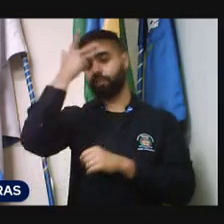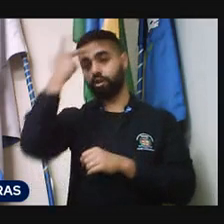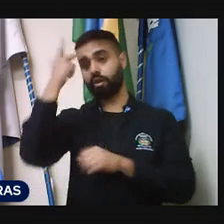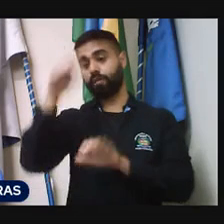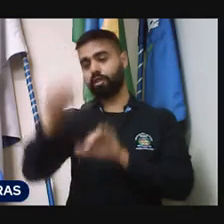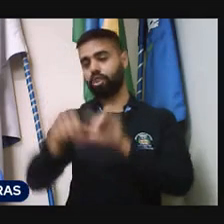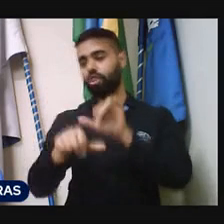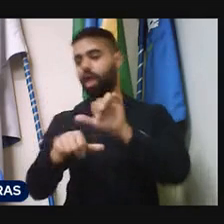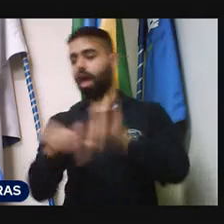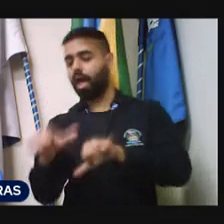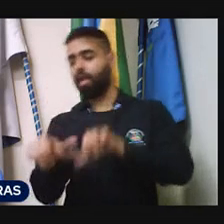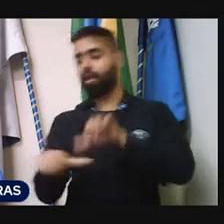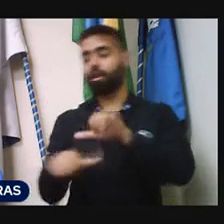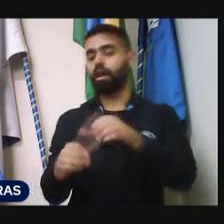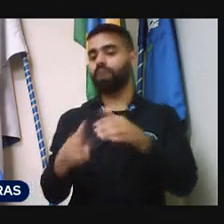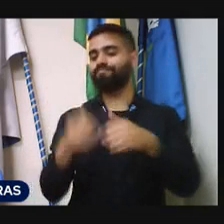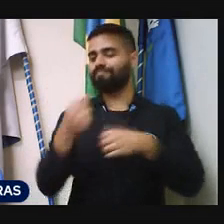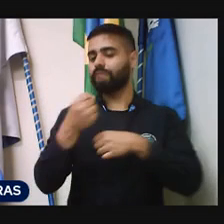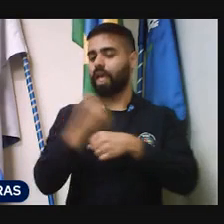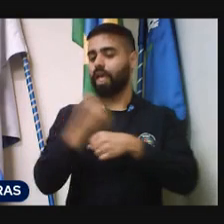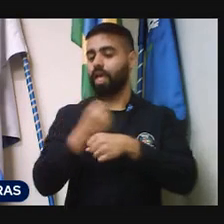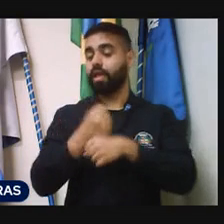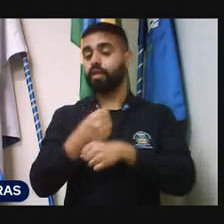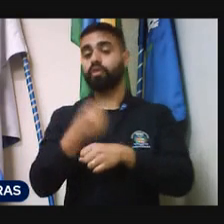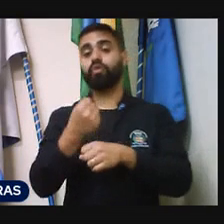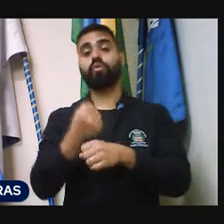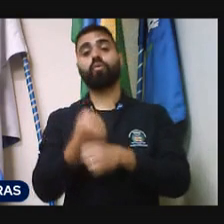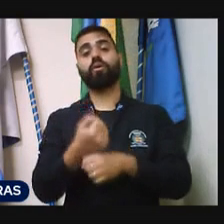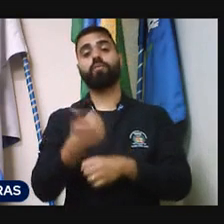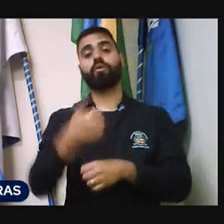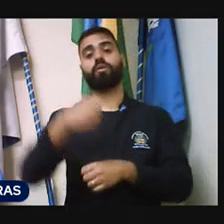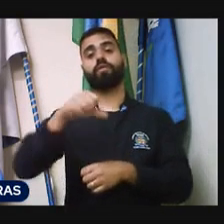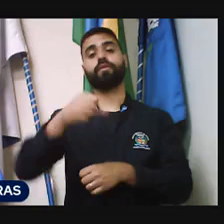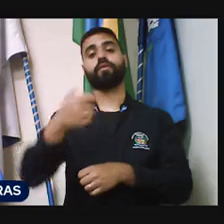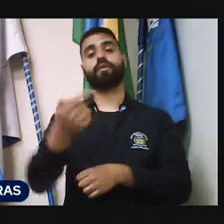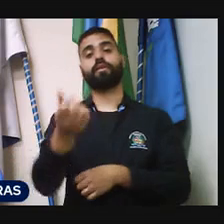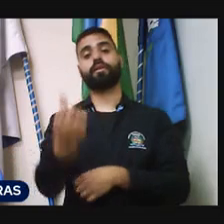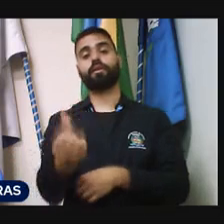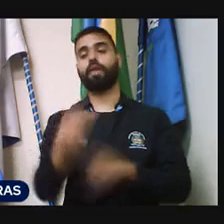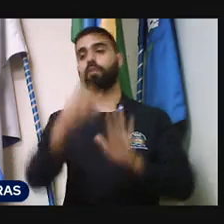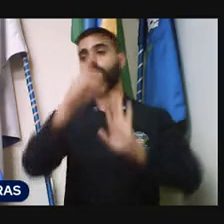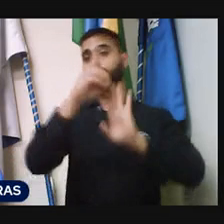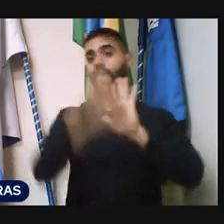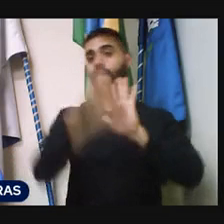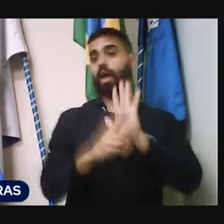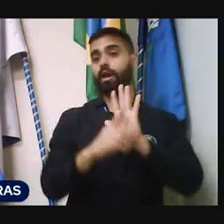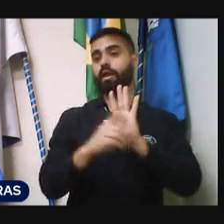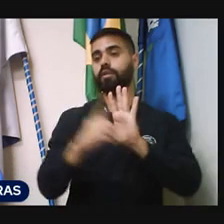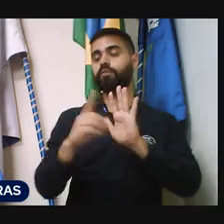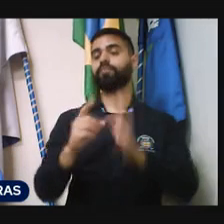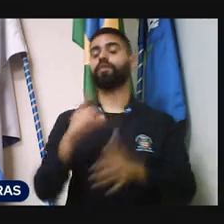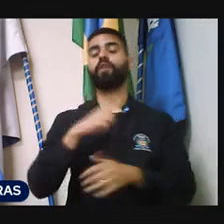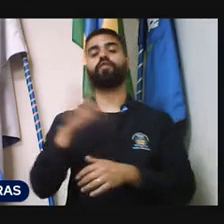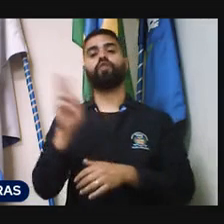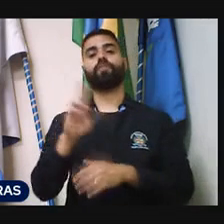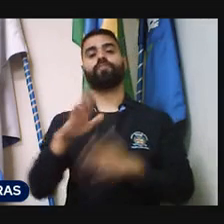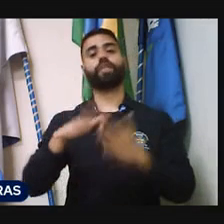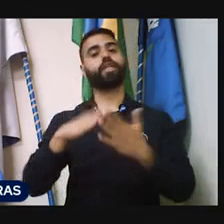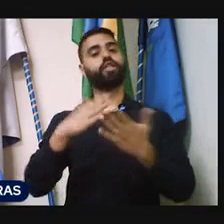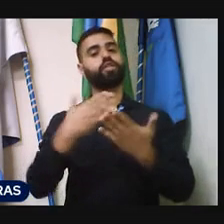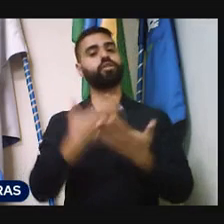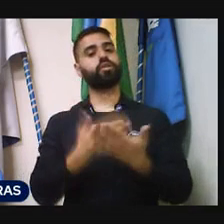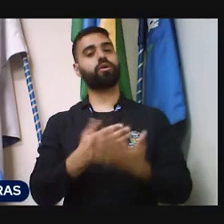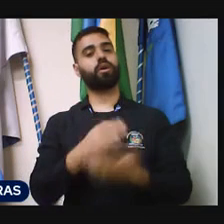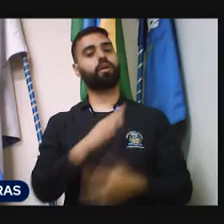após passar por diversas formações ao longo dos anos no ano de 1976 por decreto recebeu a atual denominação Colégio